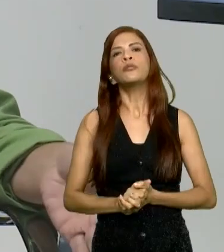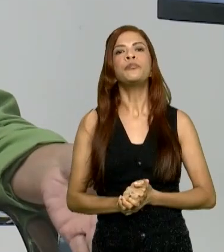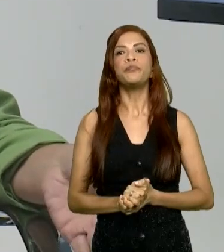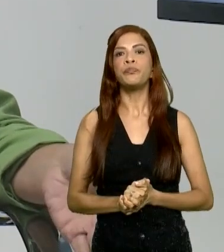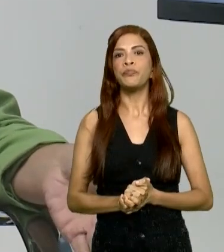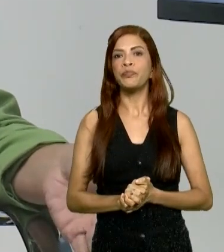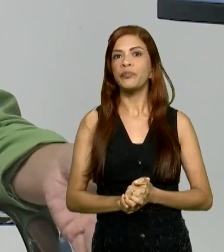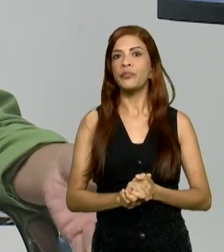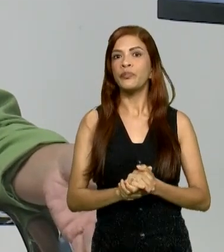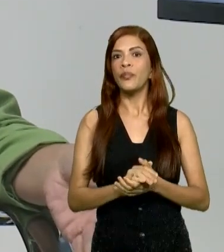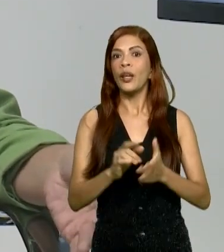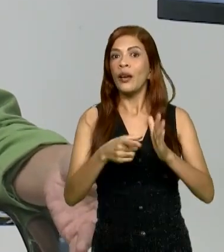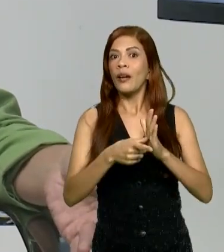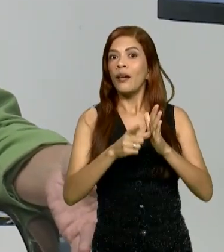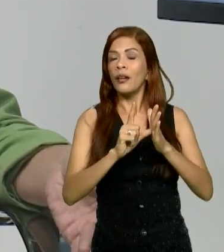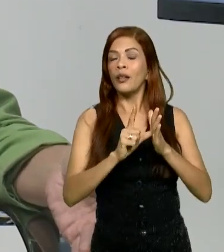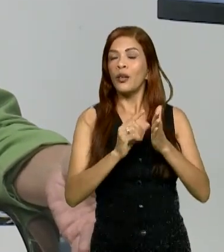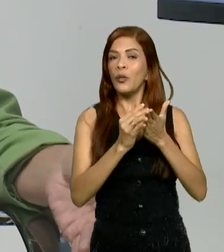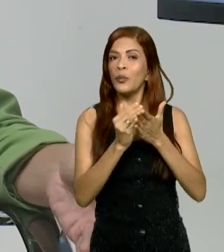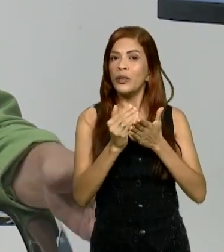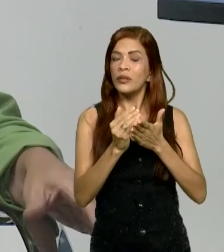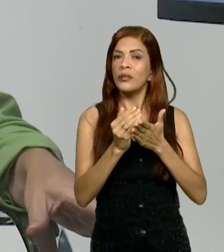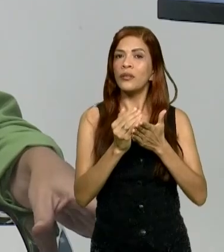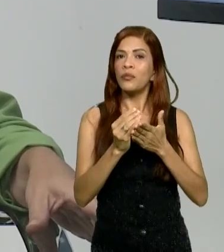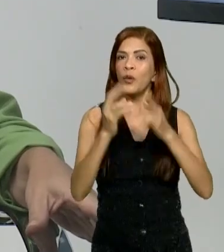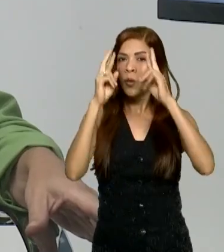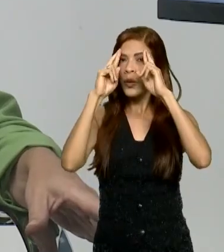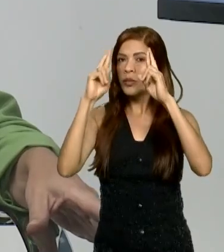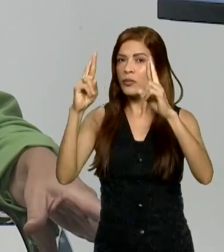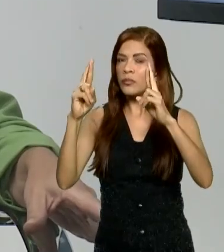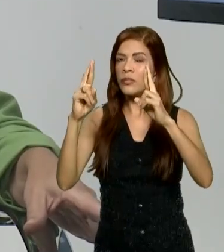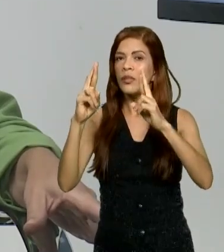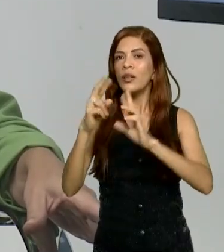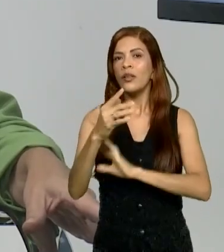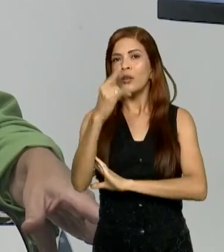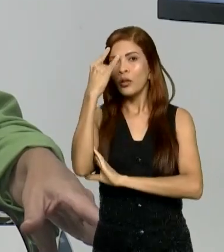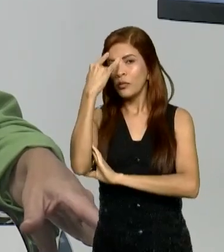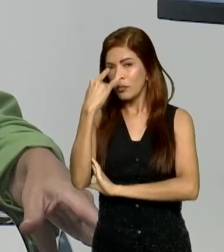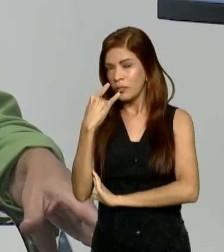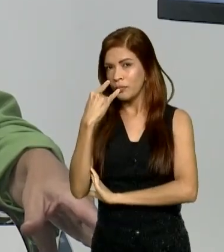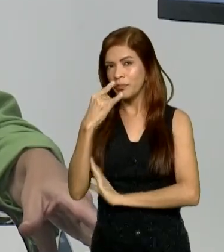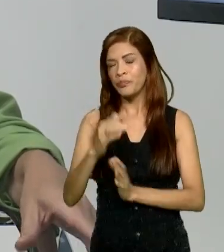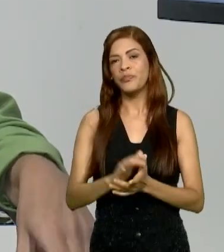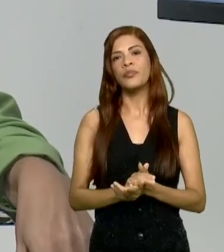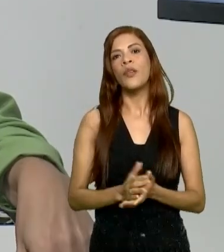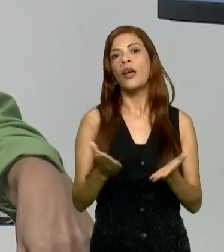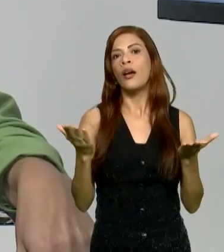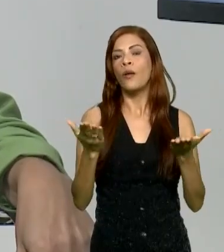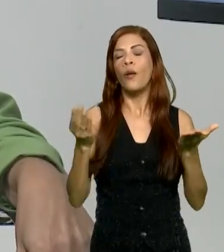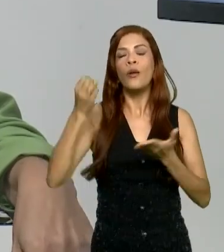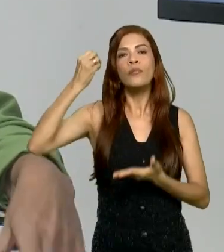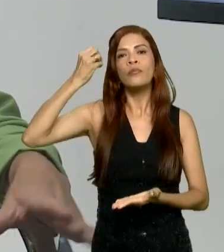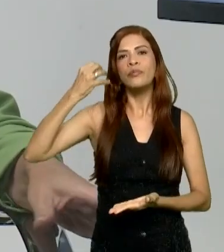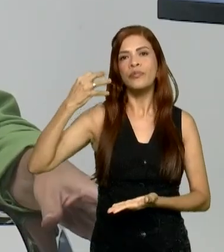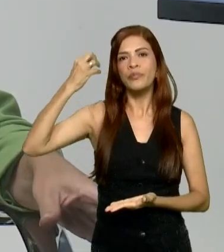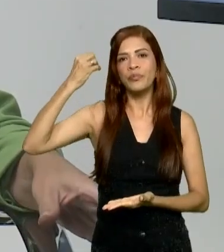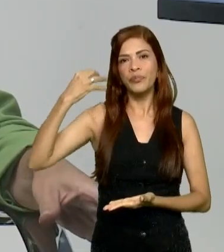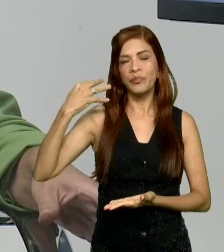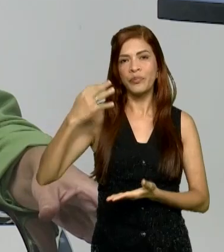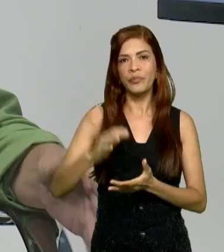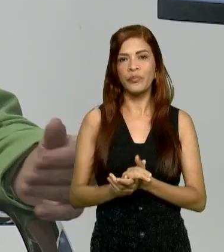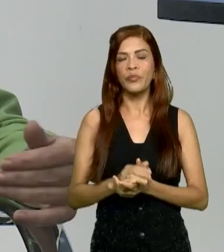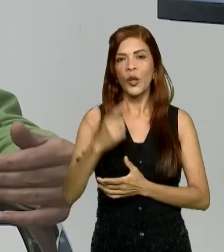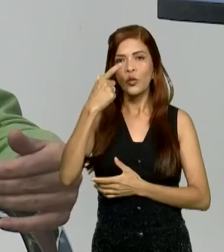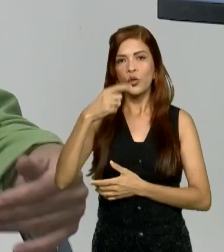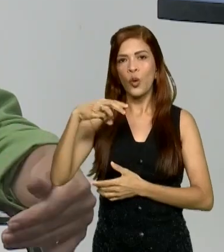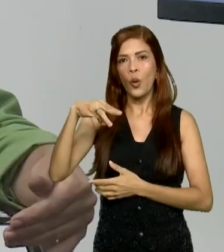E antes de iniciar a nossa conversa, em respeito às pessoas com algum tipo de deficiência visual, vou me autodescrever. Eu sou Márcia